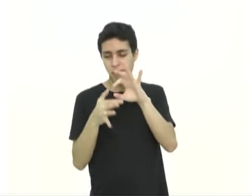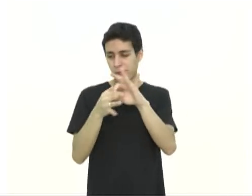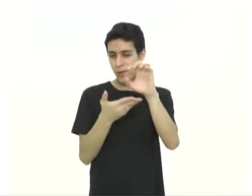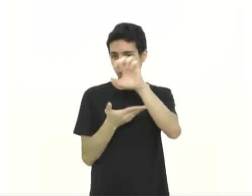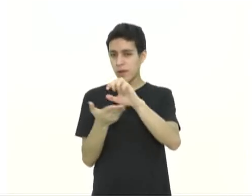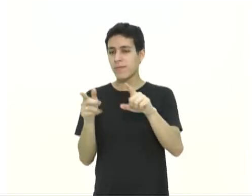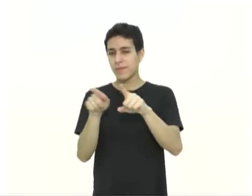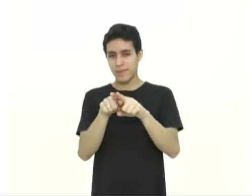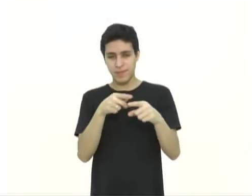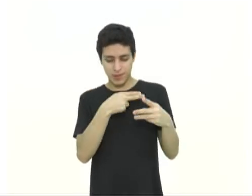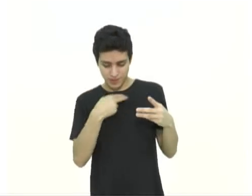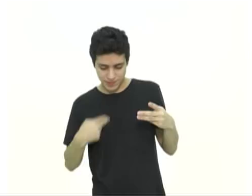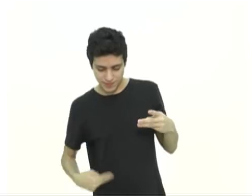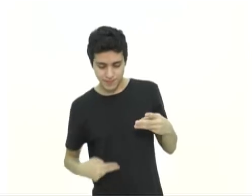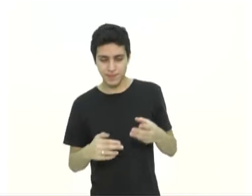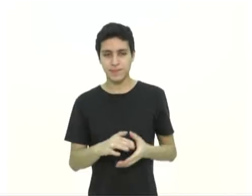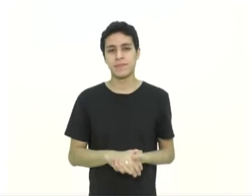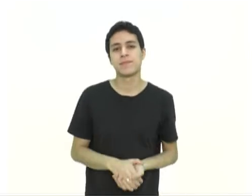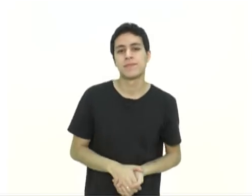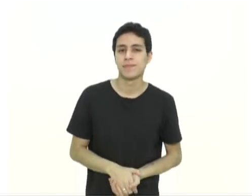a China.